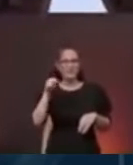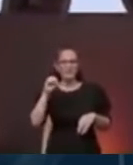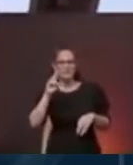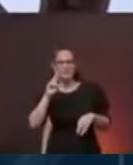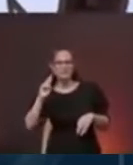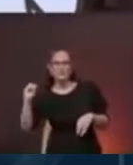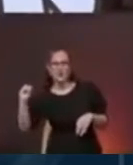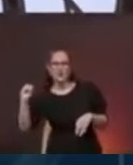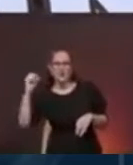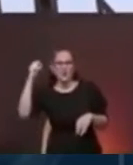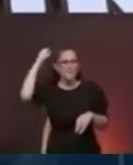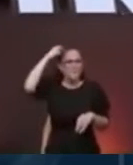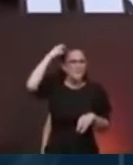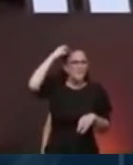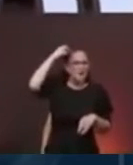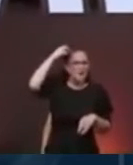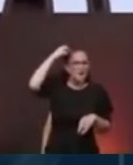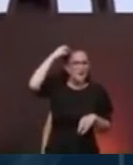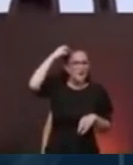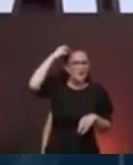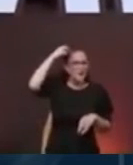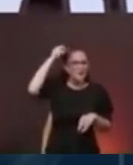Ah, piolho.